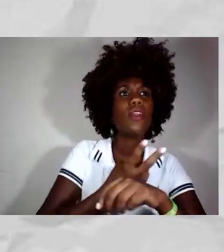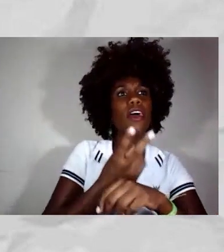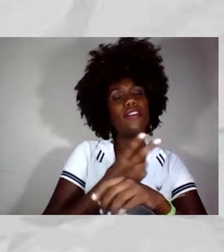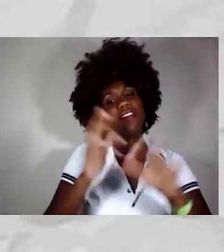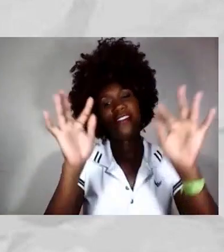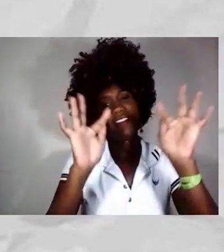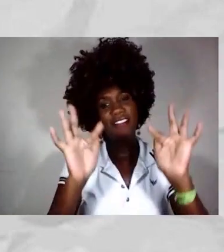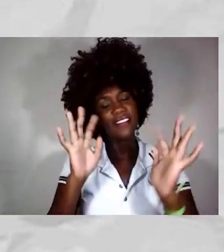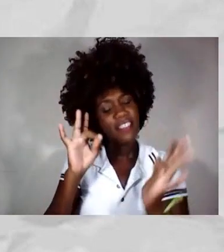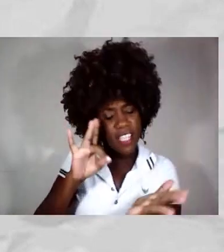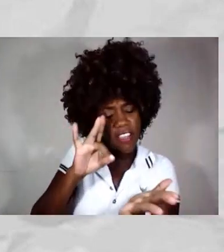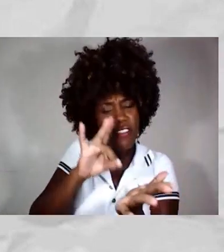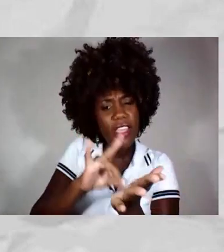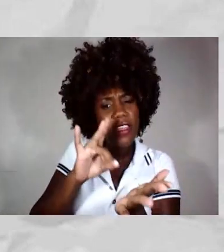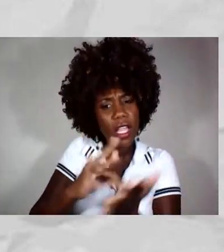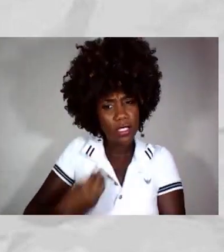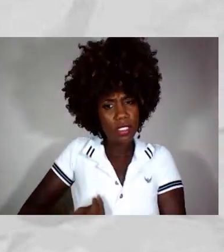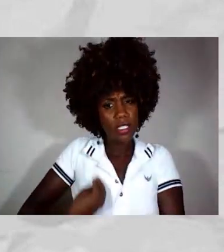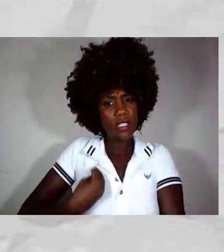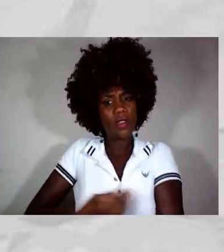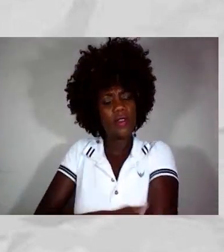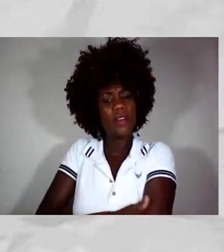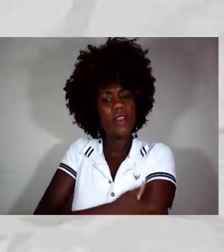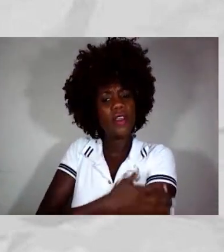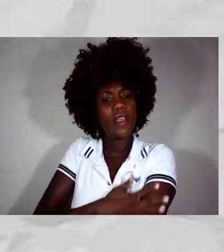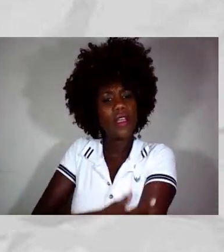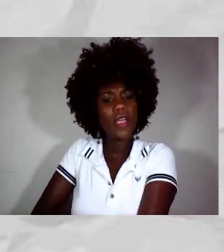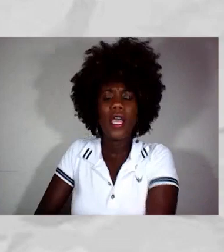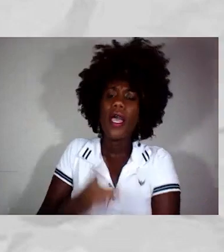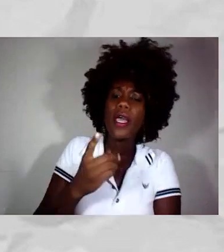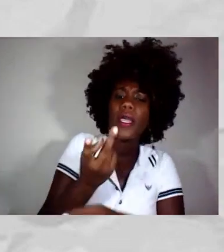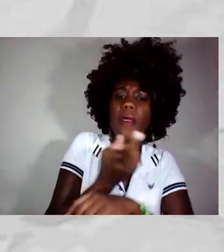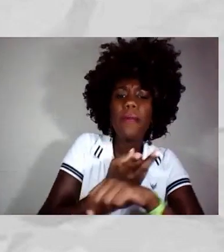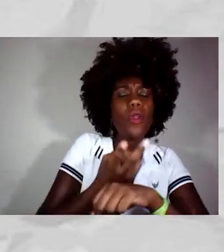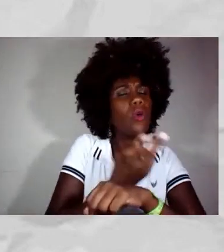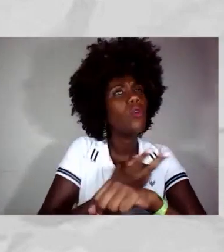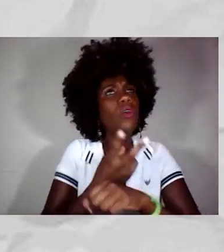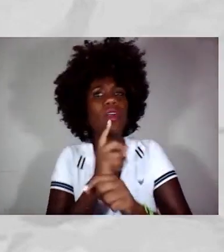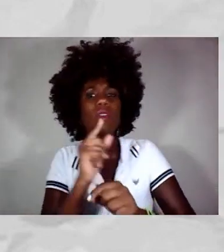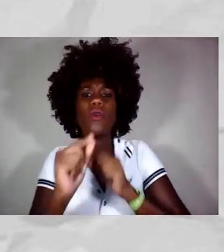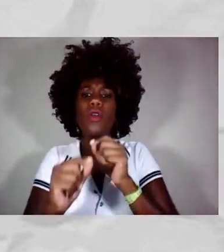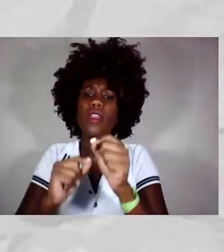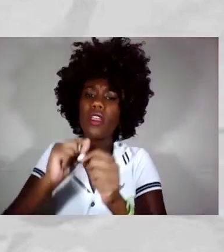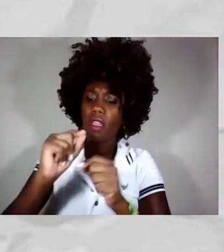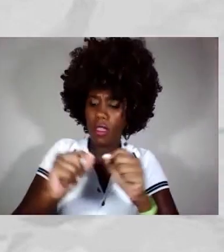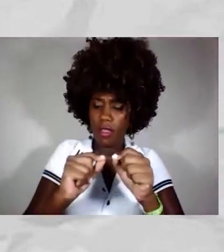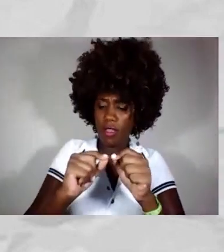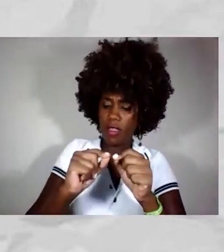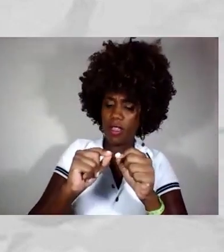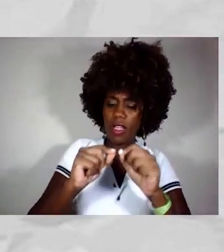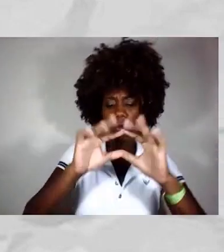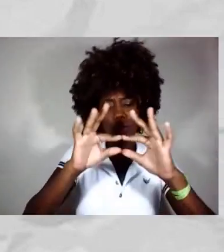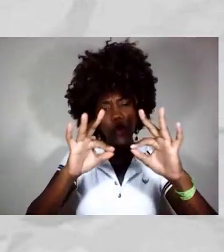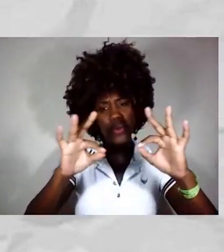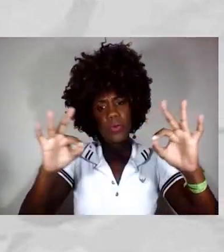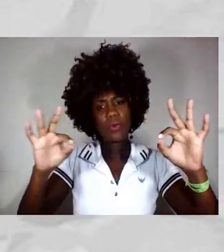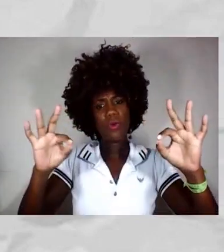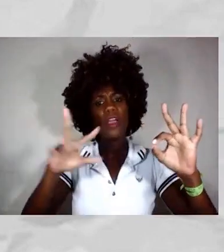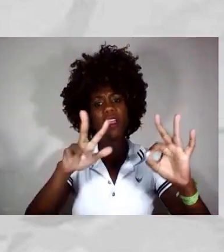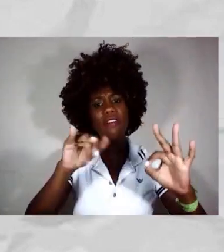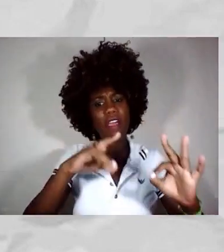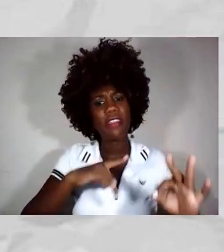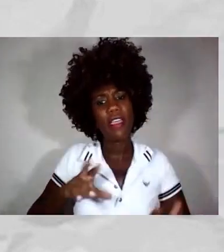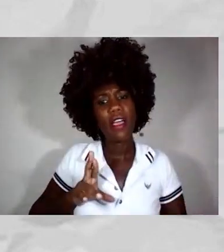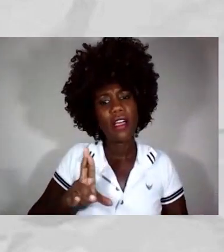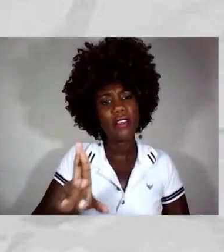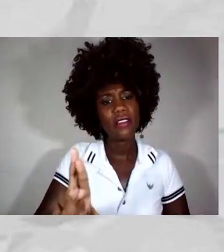E procurando encontrar, se encontrando, entender o fio que ainda vai tecer. A razão talvez me iludo, não tem